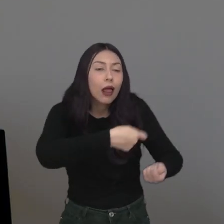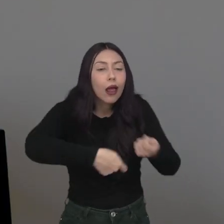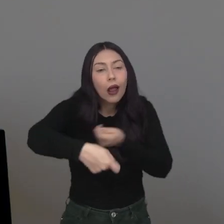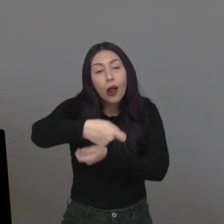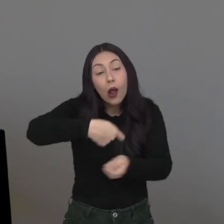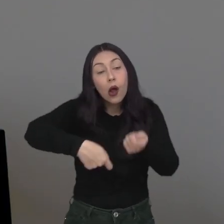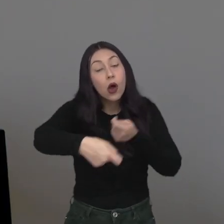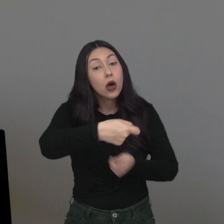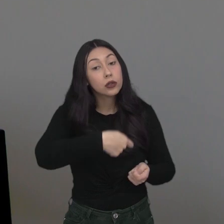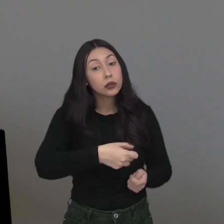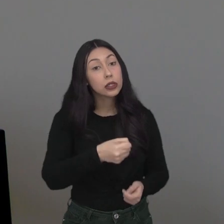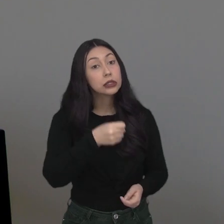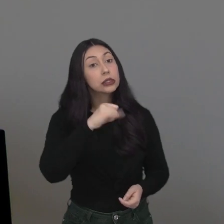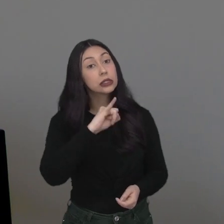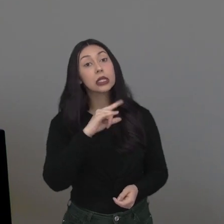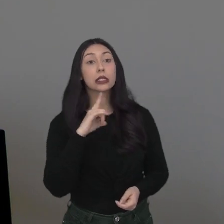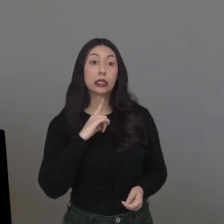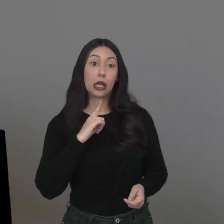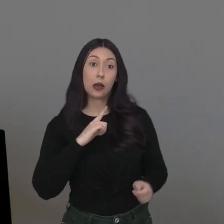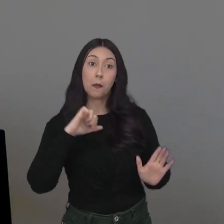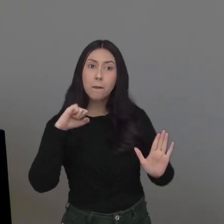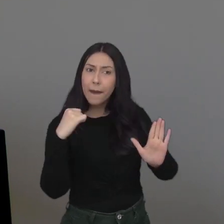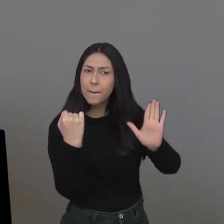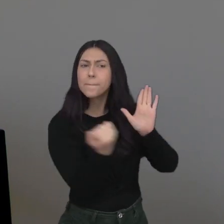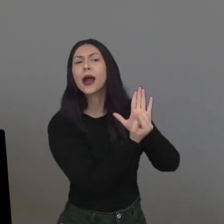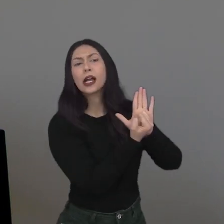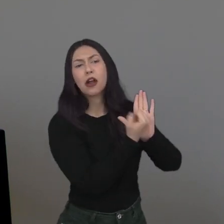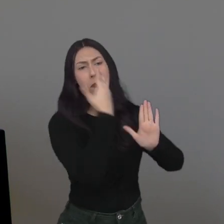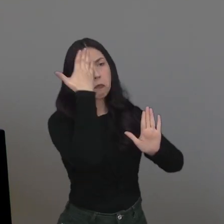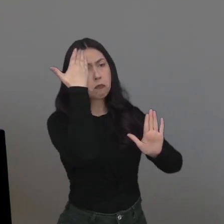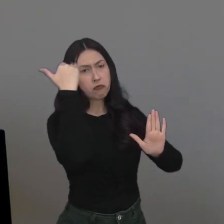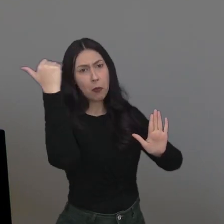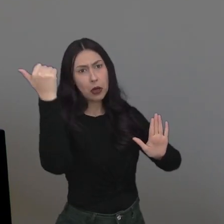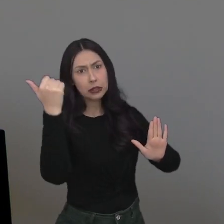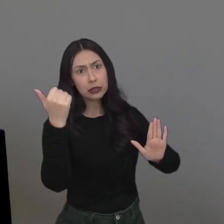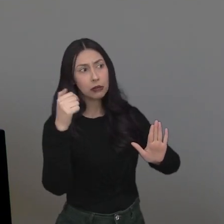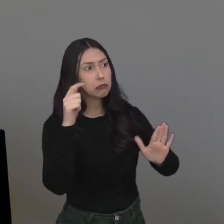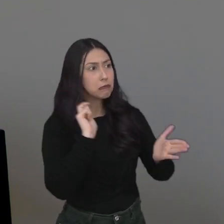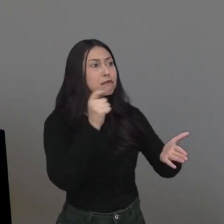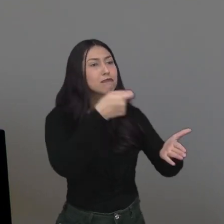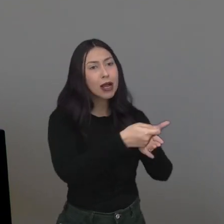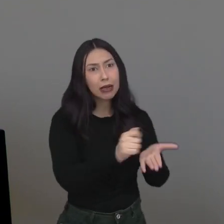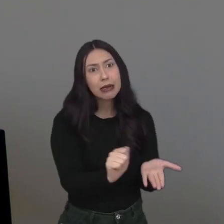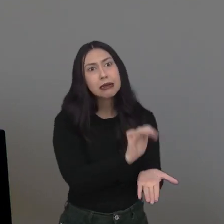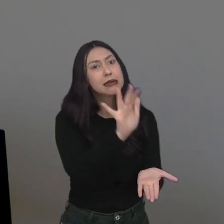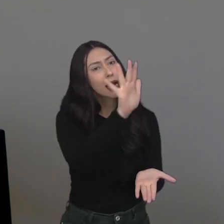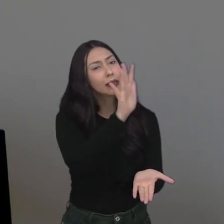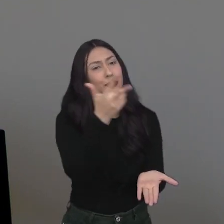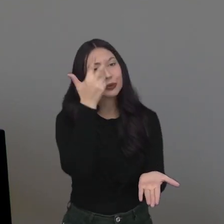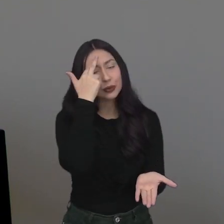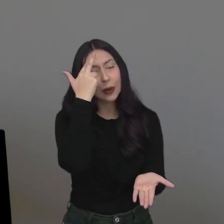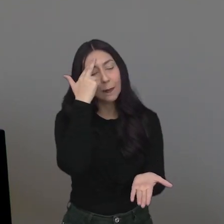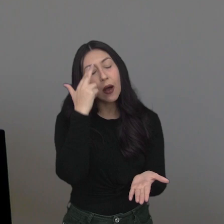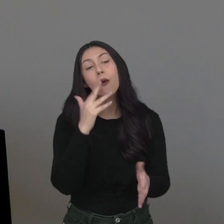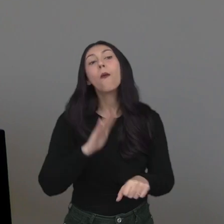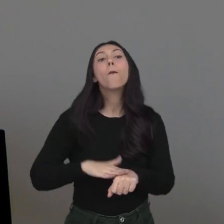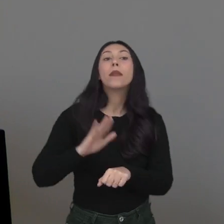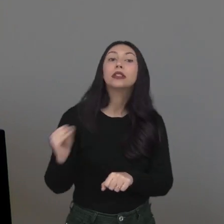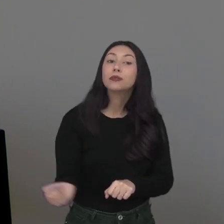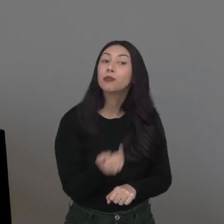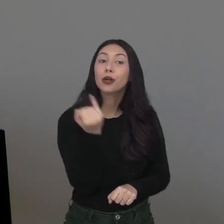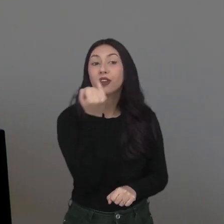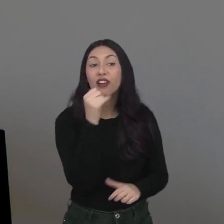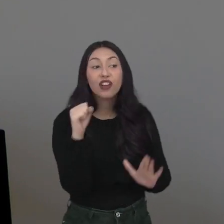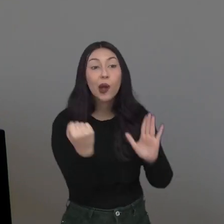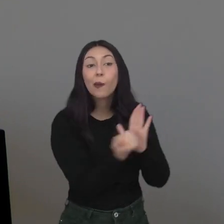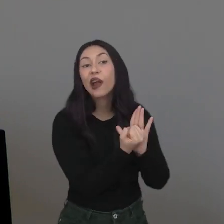uma questão comercial. Se você tem uma grife, uma marca, você paga mais caro por isso. A questão